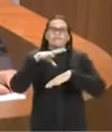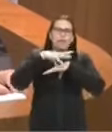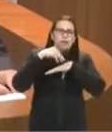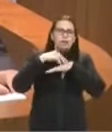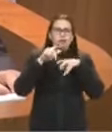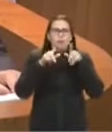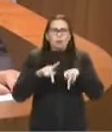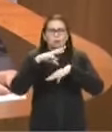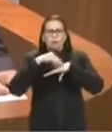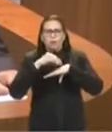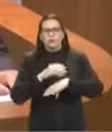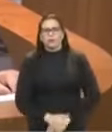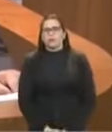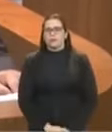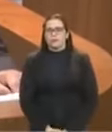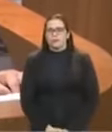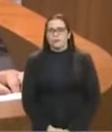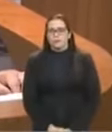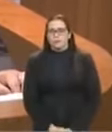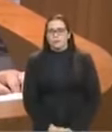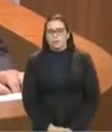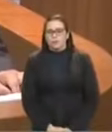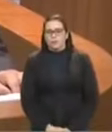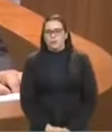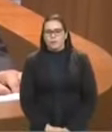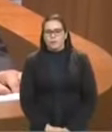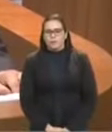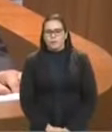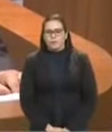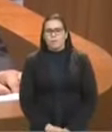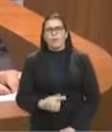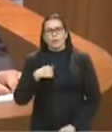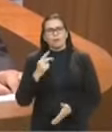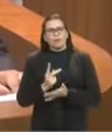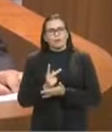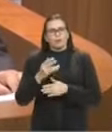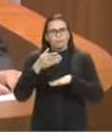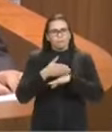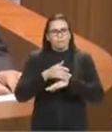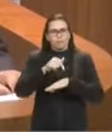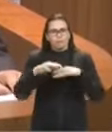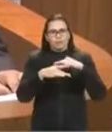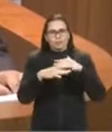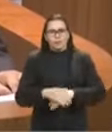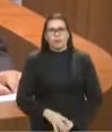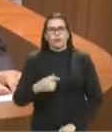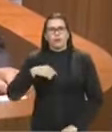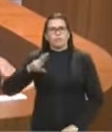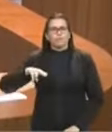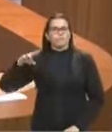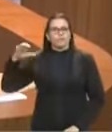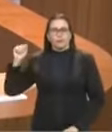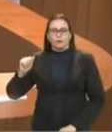positiva, com muita atenção, né? A gente sempre teve presente nessa cidade e jamais o deputado Vinícius